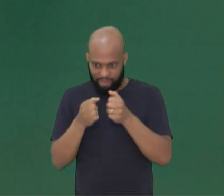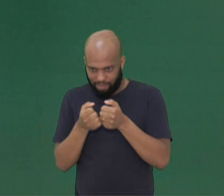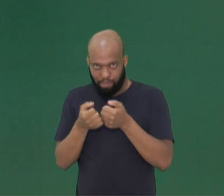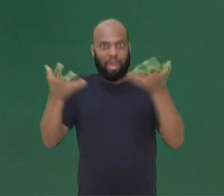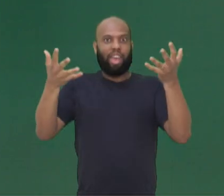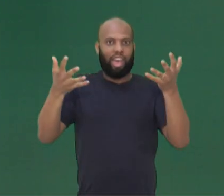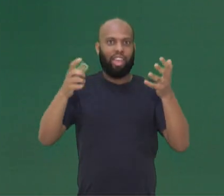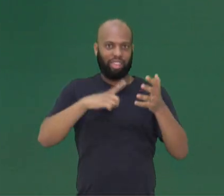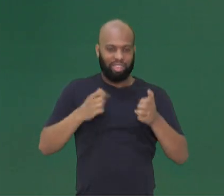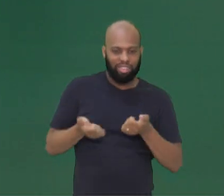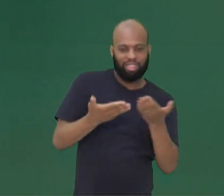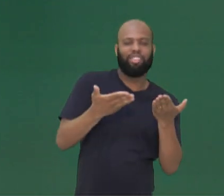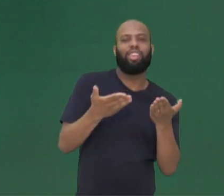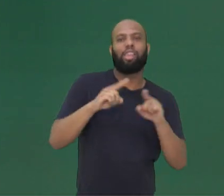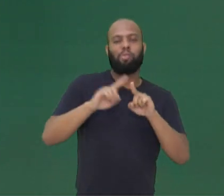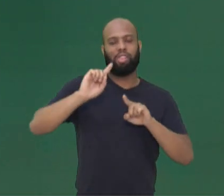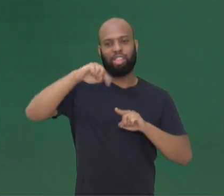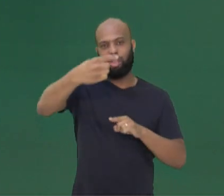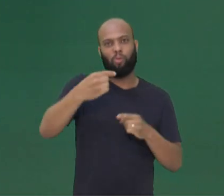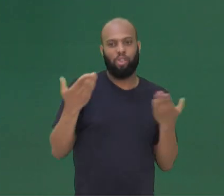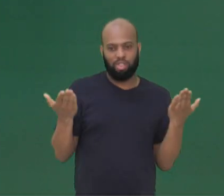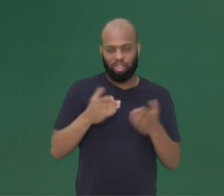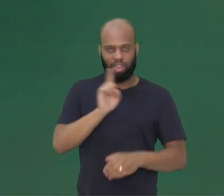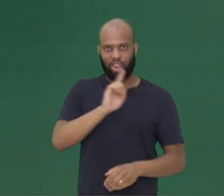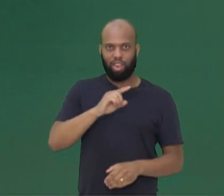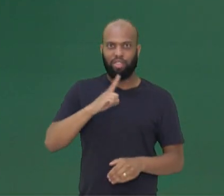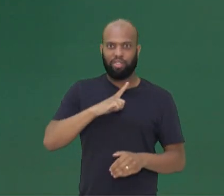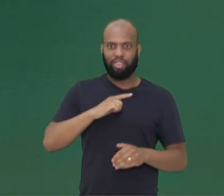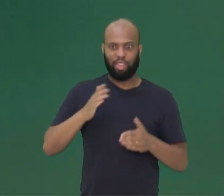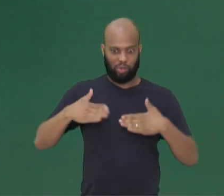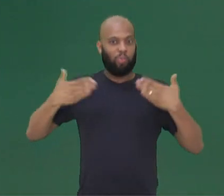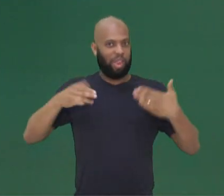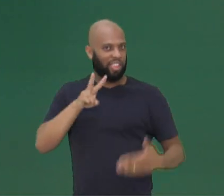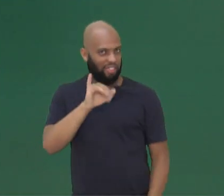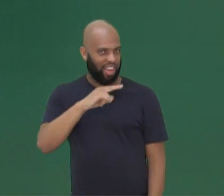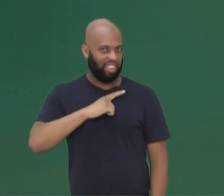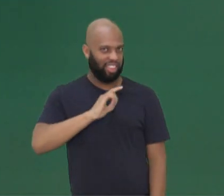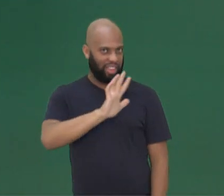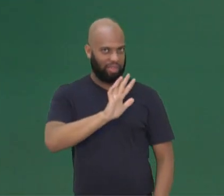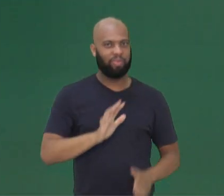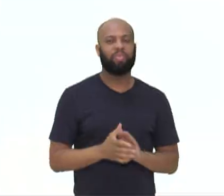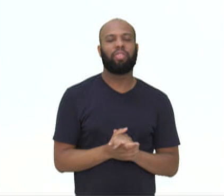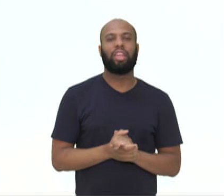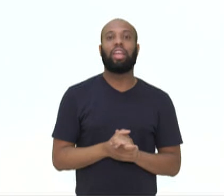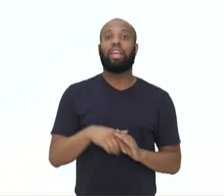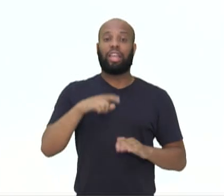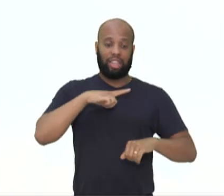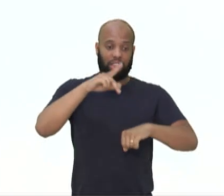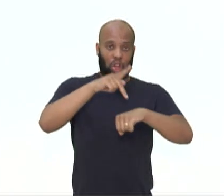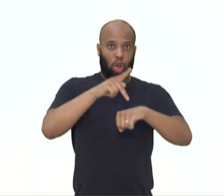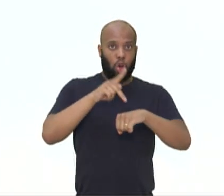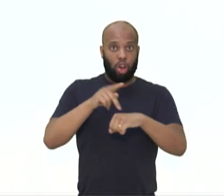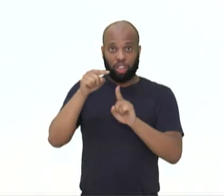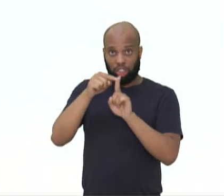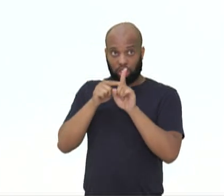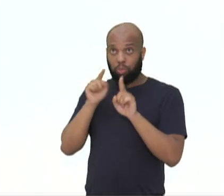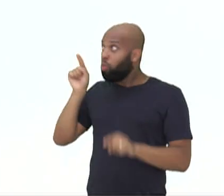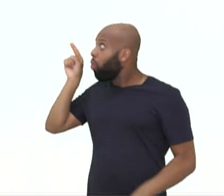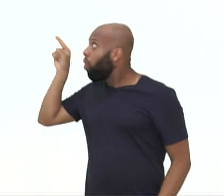a pouco. Para daqui a pouco. Eu vou dar um pouco de suspense para vocês. As rochas sedimentares são formadas através